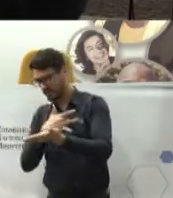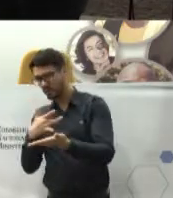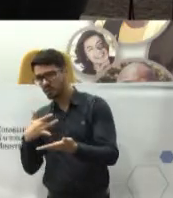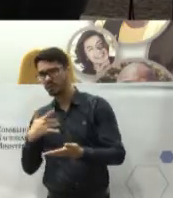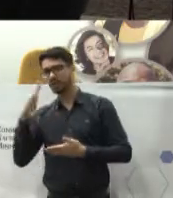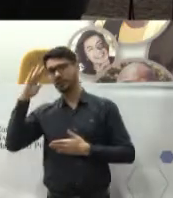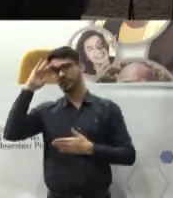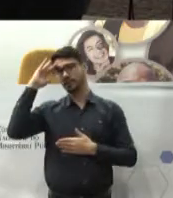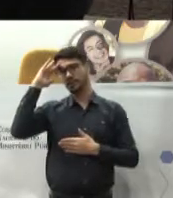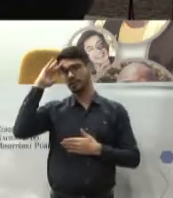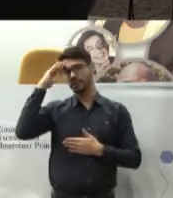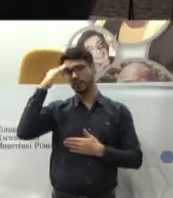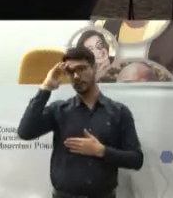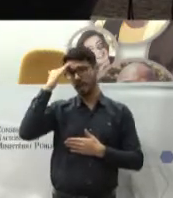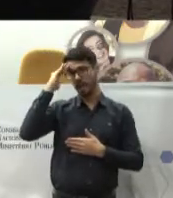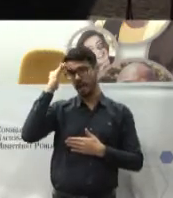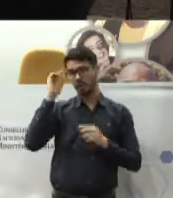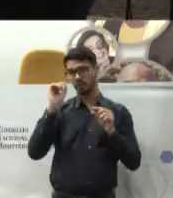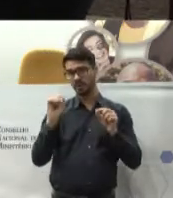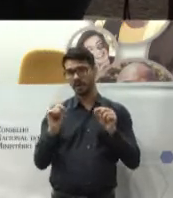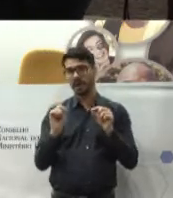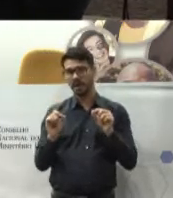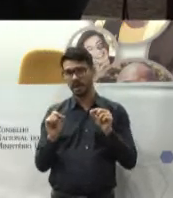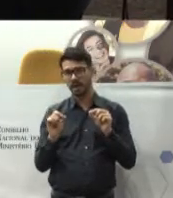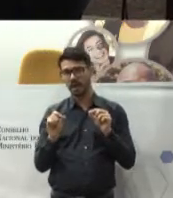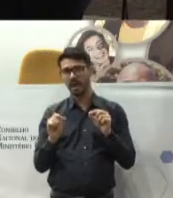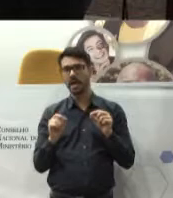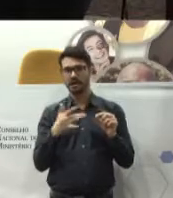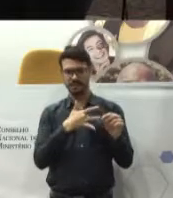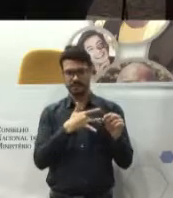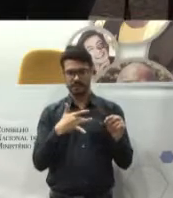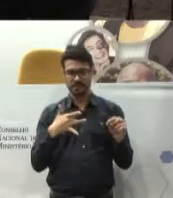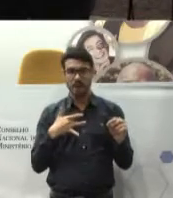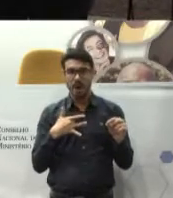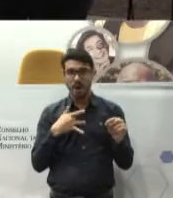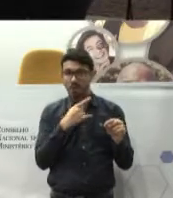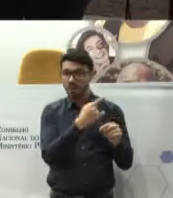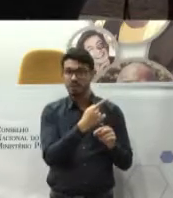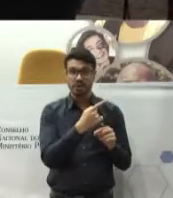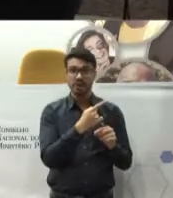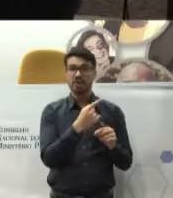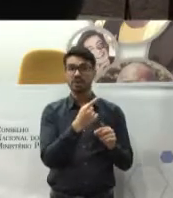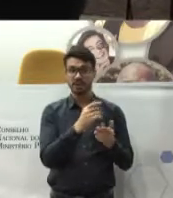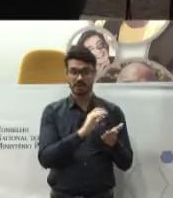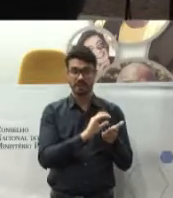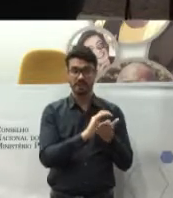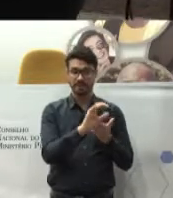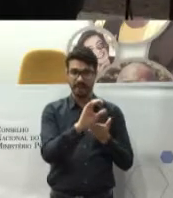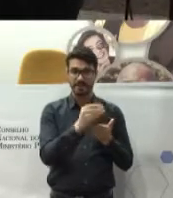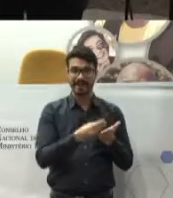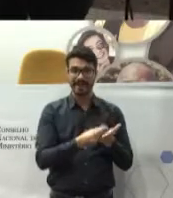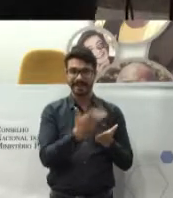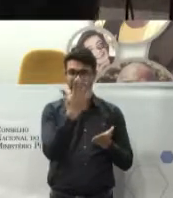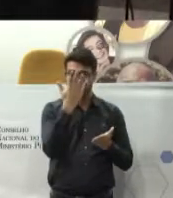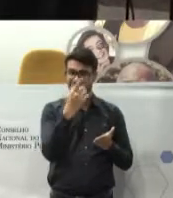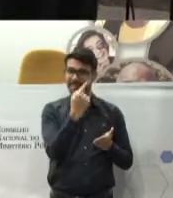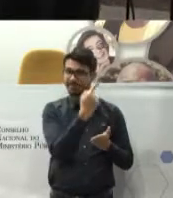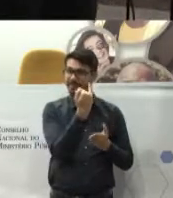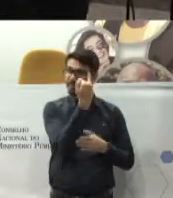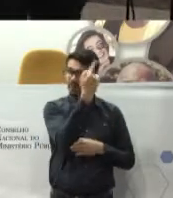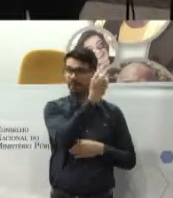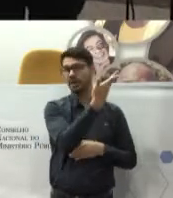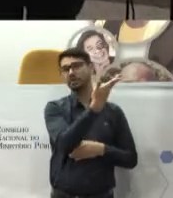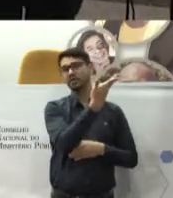fenômeno que a saúde é um pouco caudatária nisso. A saúde paga o custo disso, mas isso é um fenômeno importante e